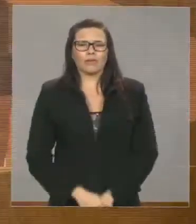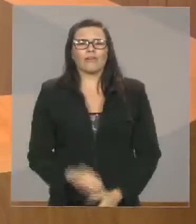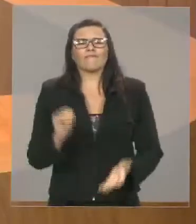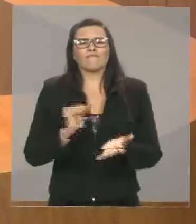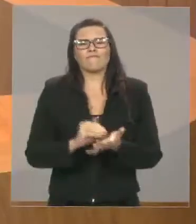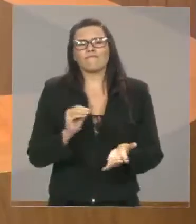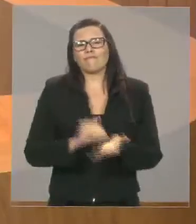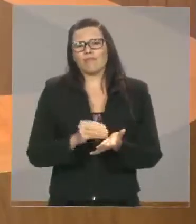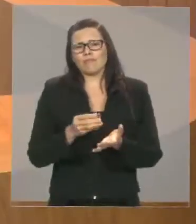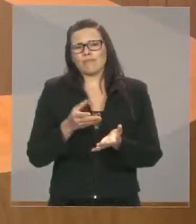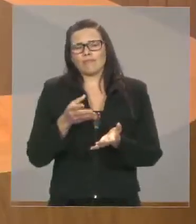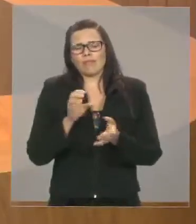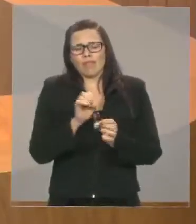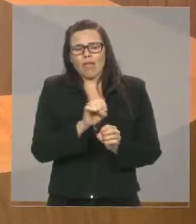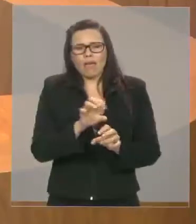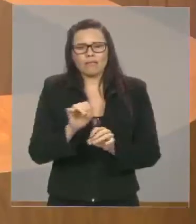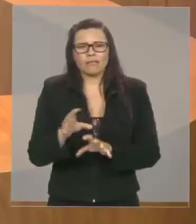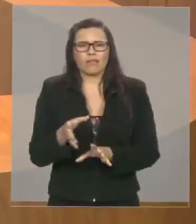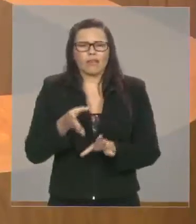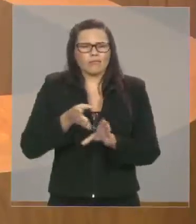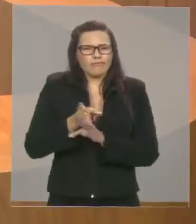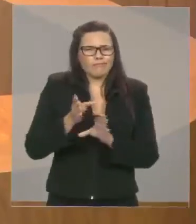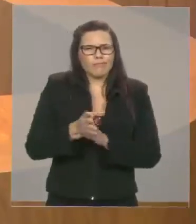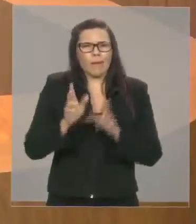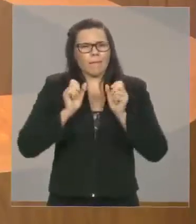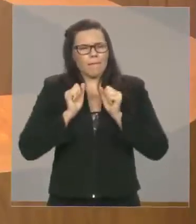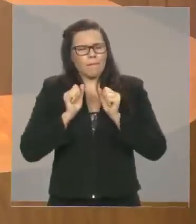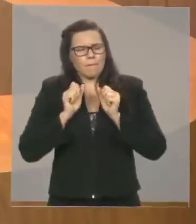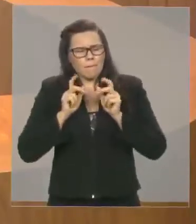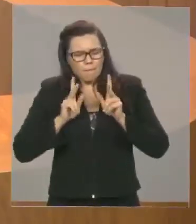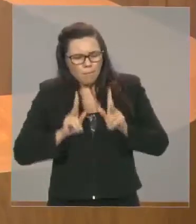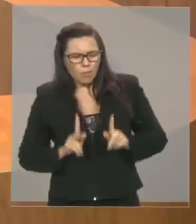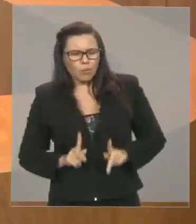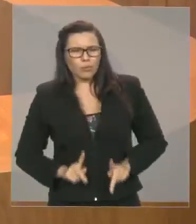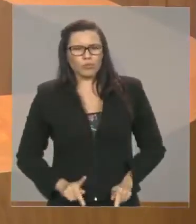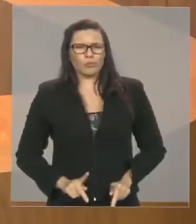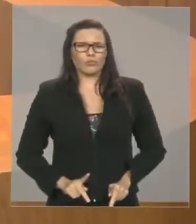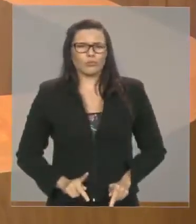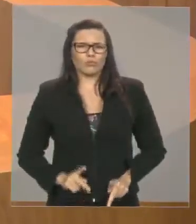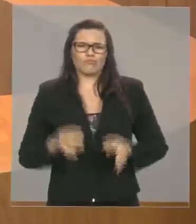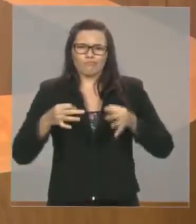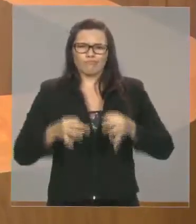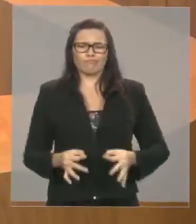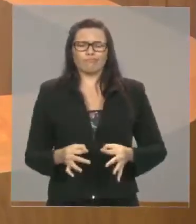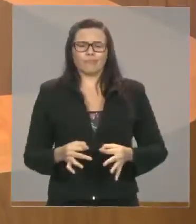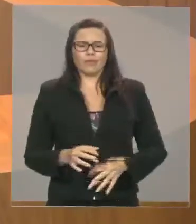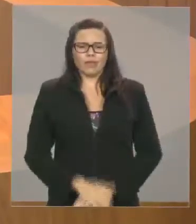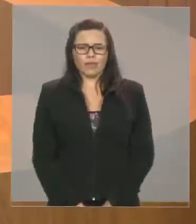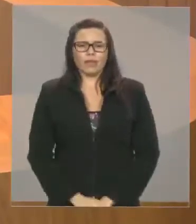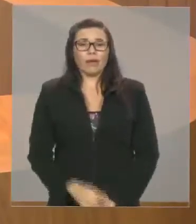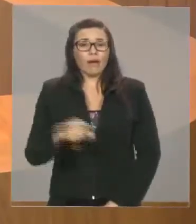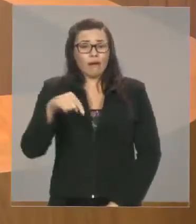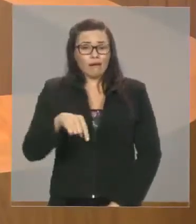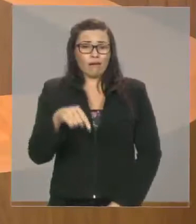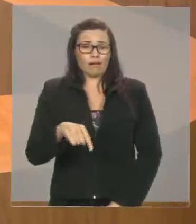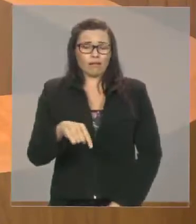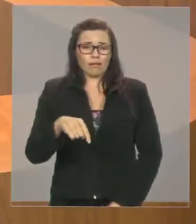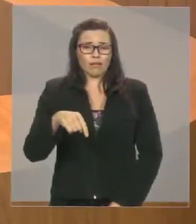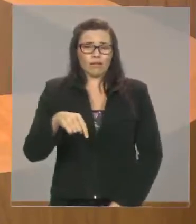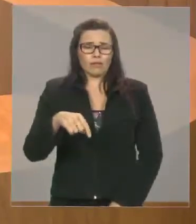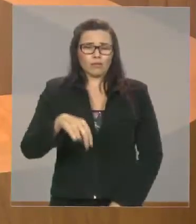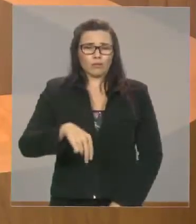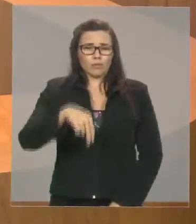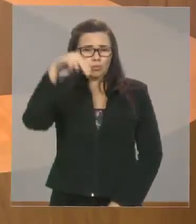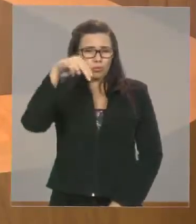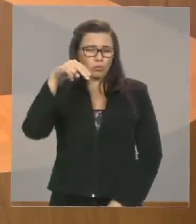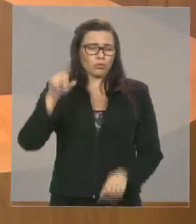de higiene, exatamente como ocorreu no Brasil, especialmente aqui no norte e nordeste ainda do nosso país.